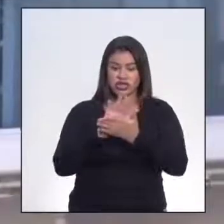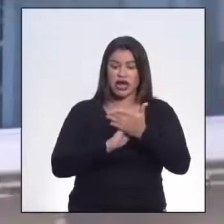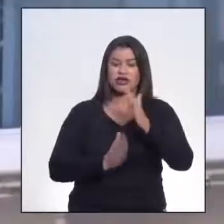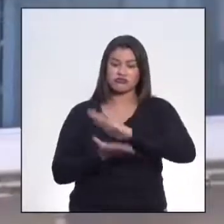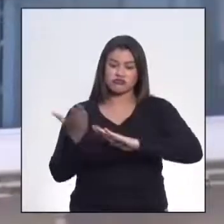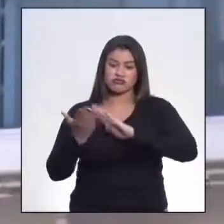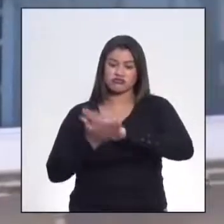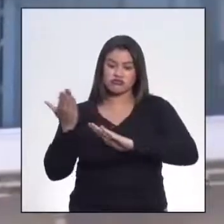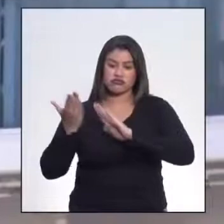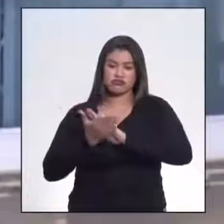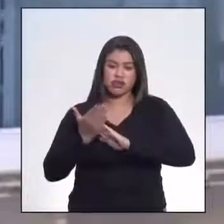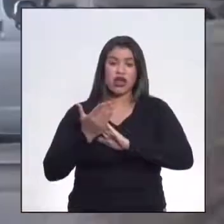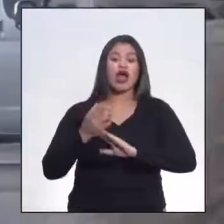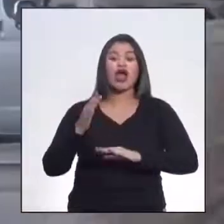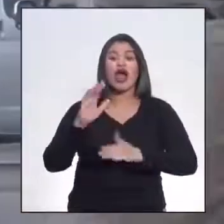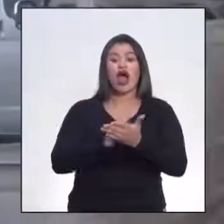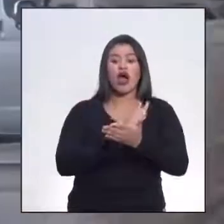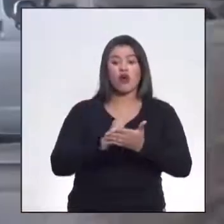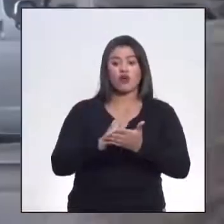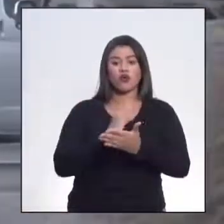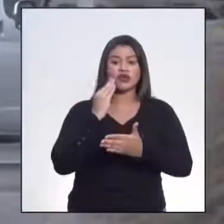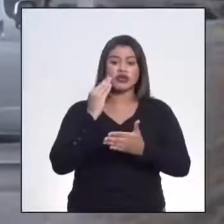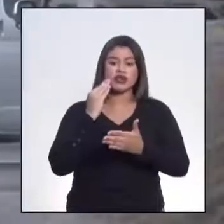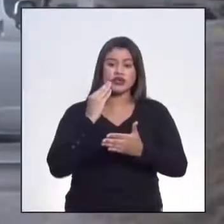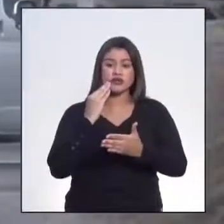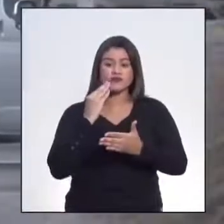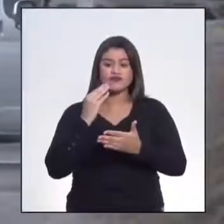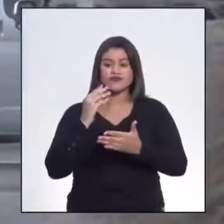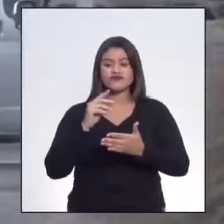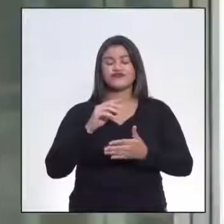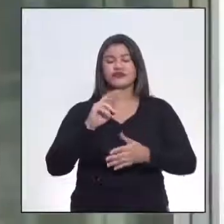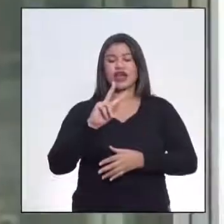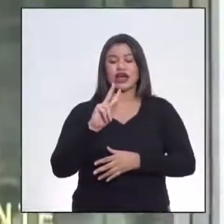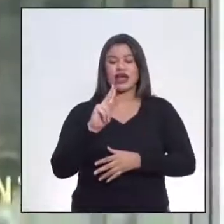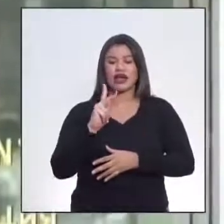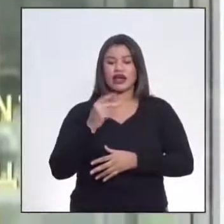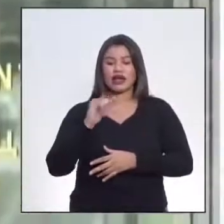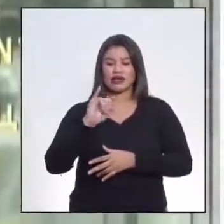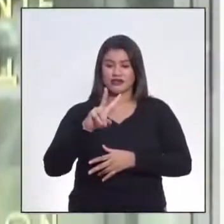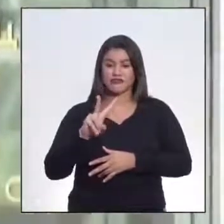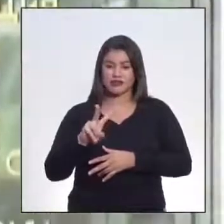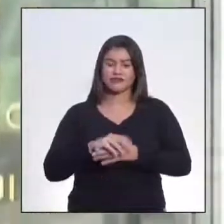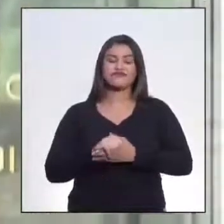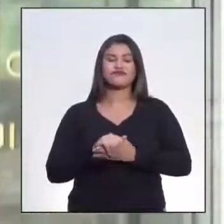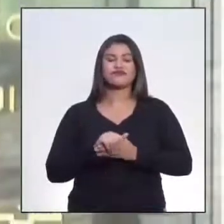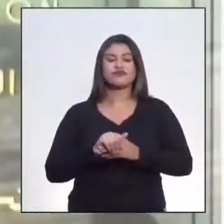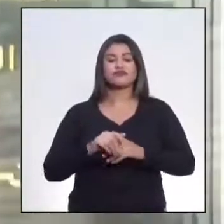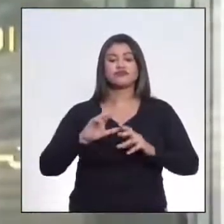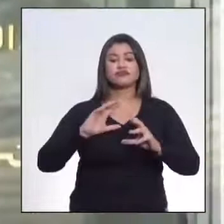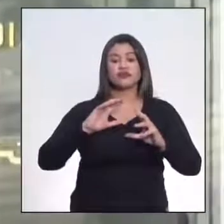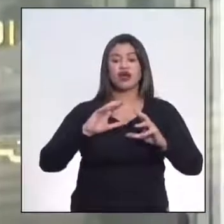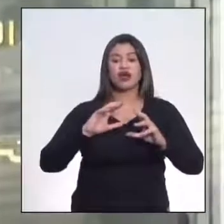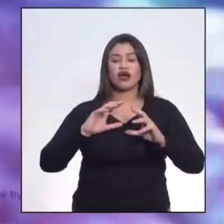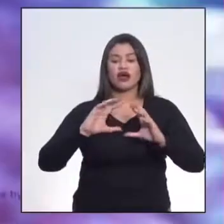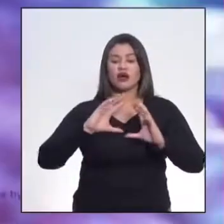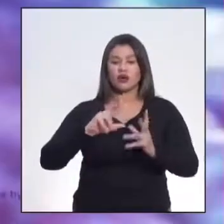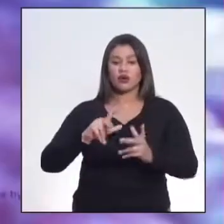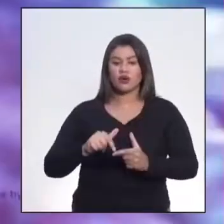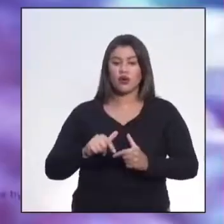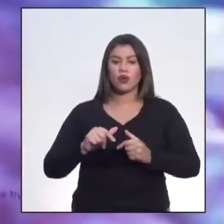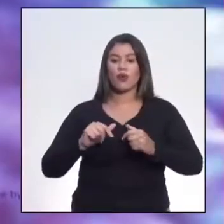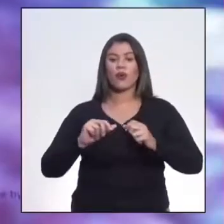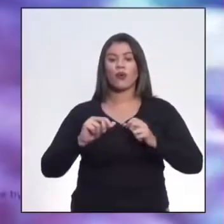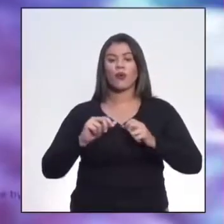planeja testes contra o HIV para tentar combater o coronavírus. A Organização Mundial da Saúde já registra mais de